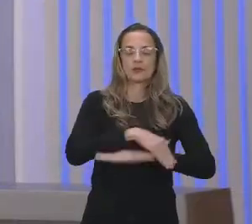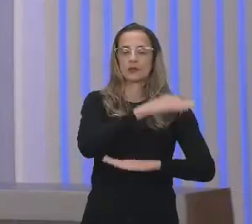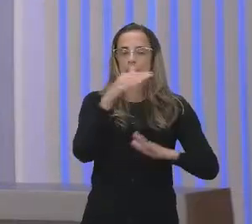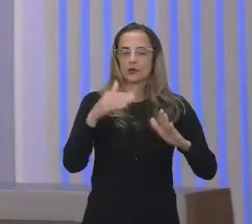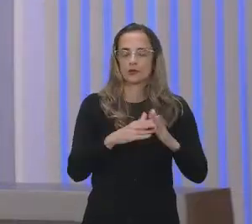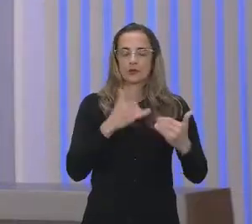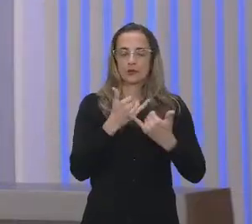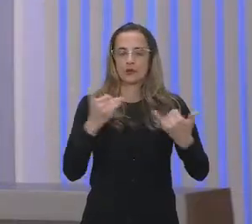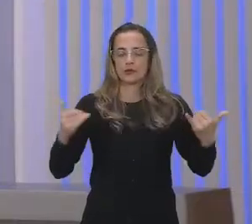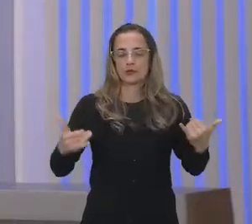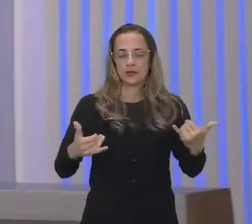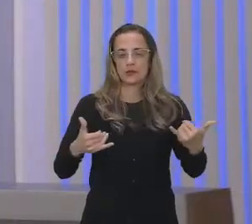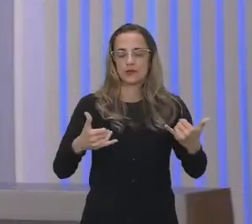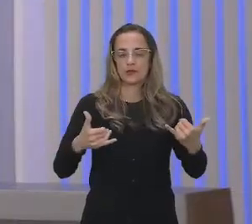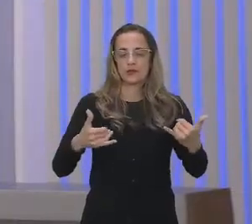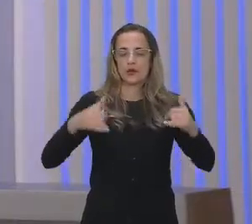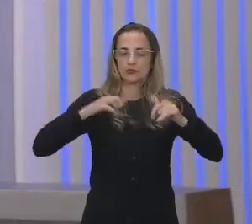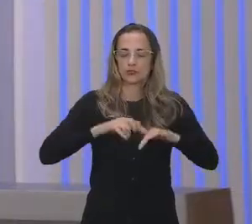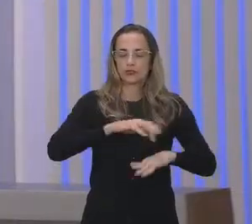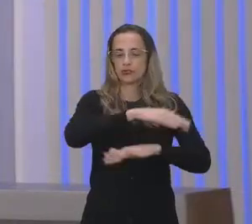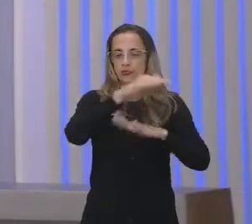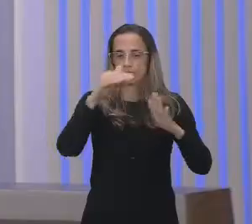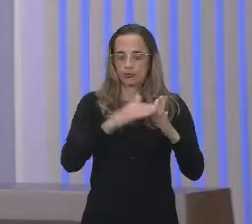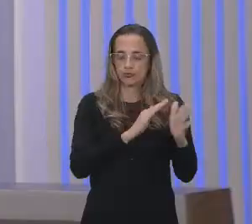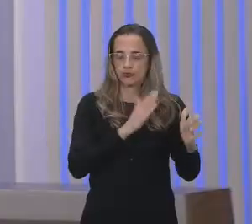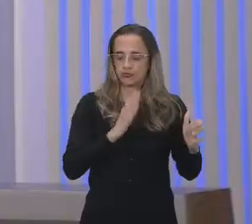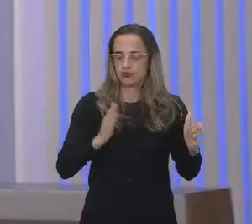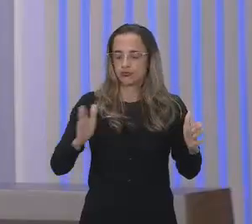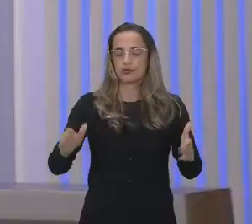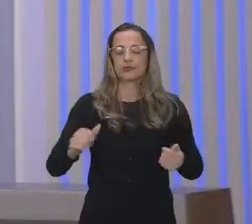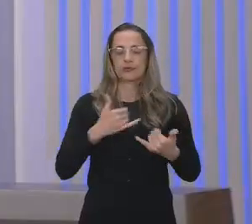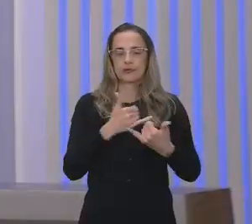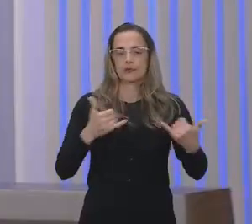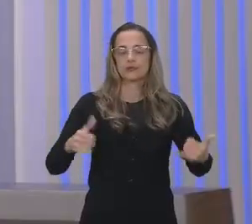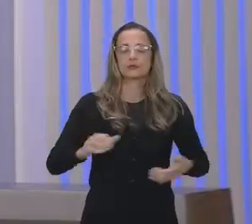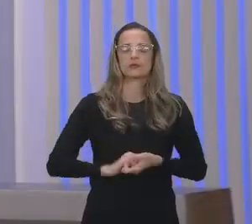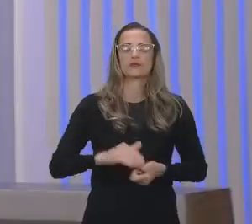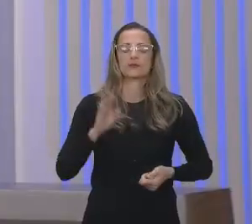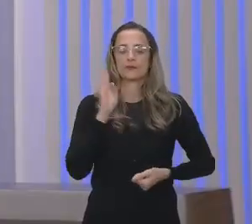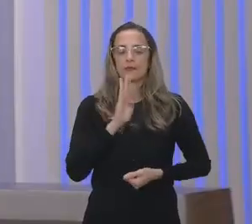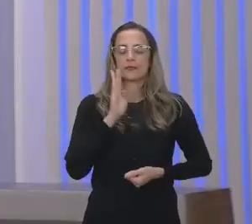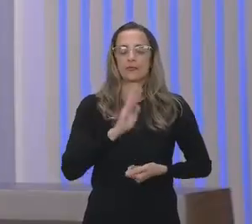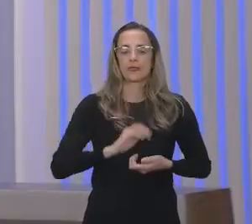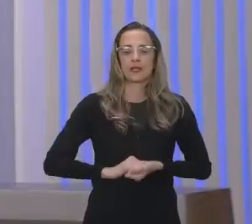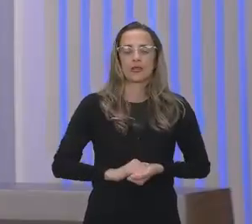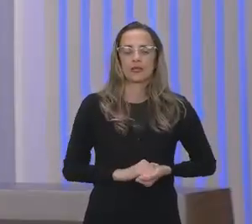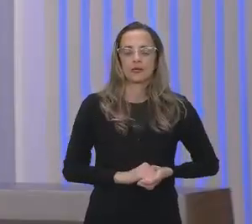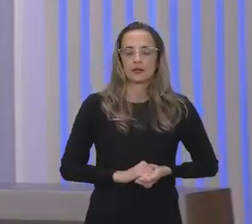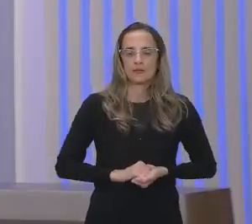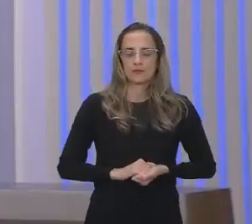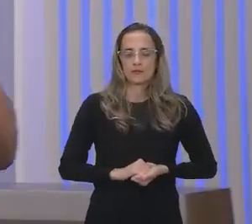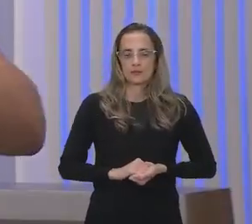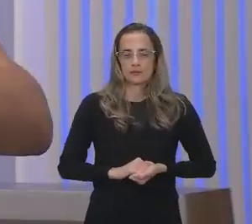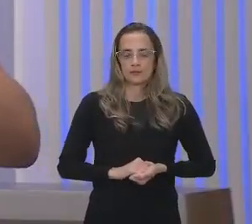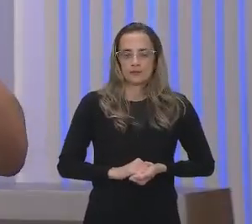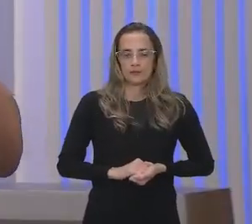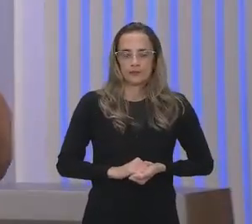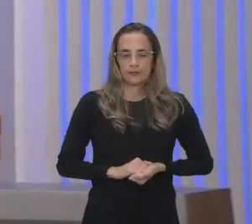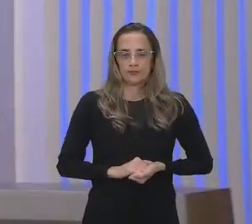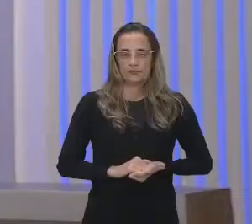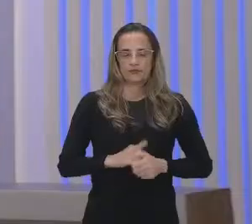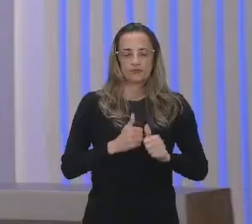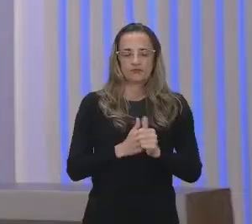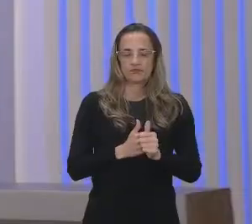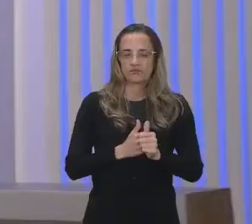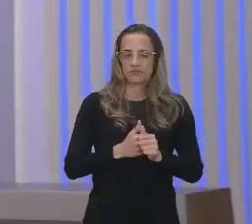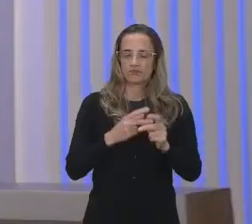energias primárias que vão gerar aí todas as outras energias, gente. É muito bacana isso. Bom, e aí